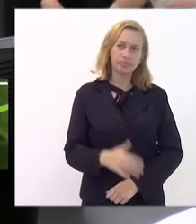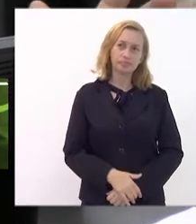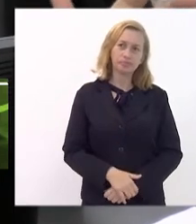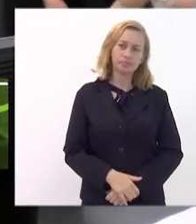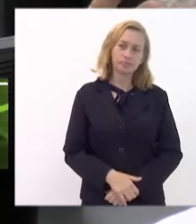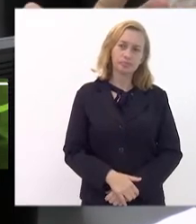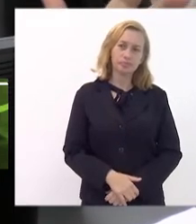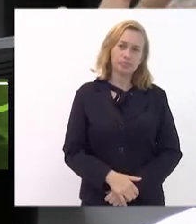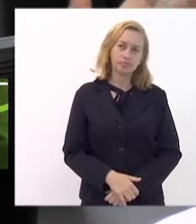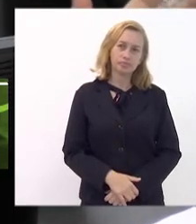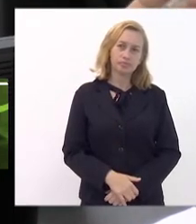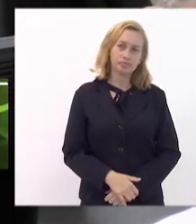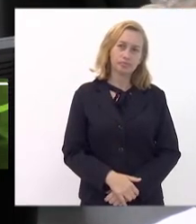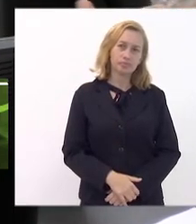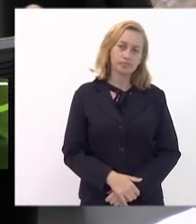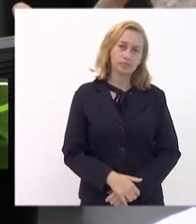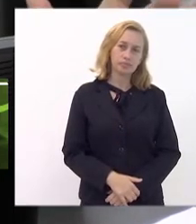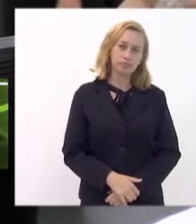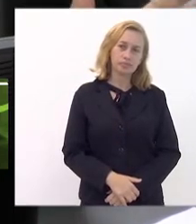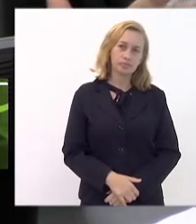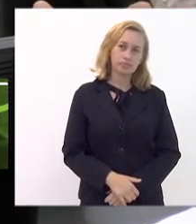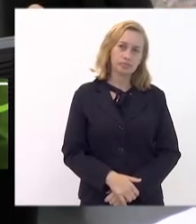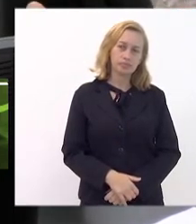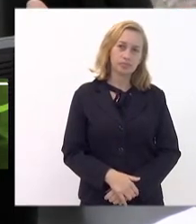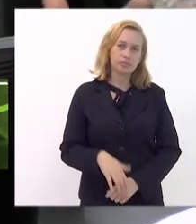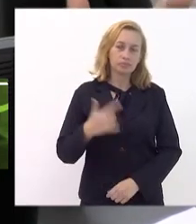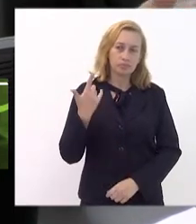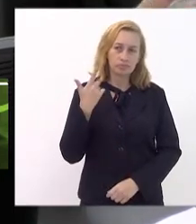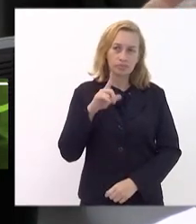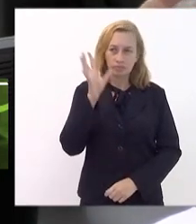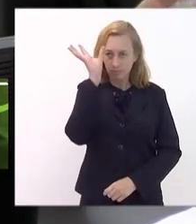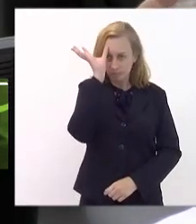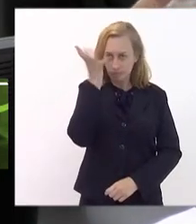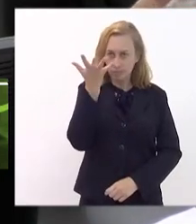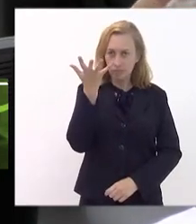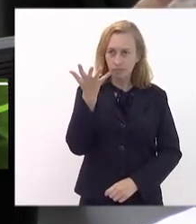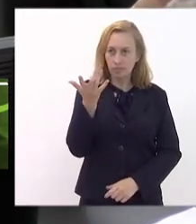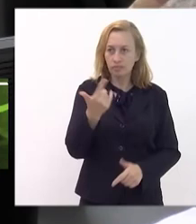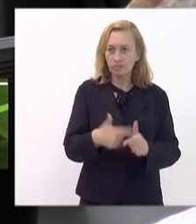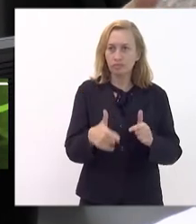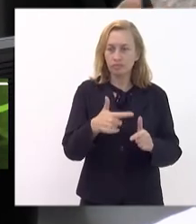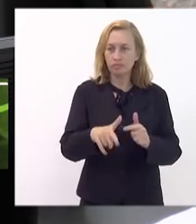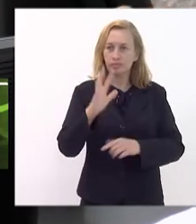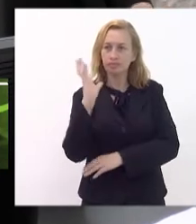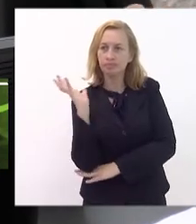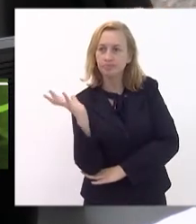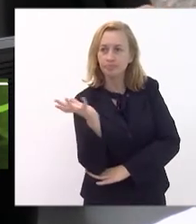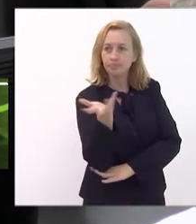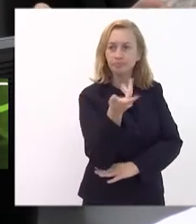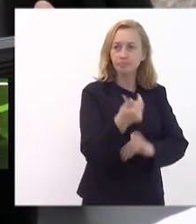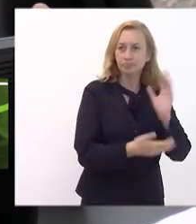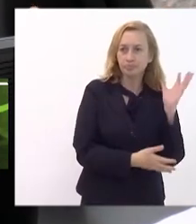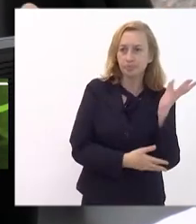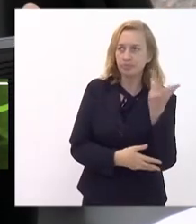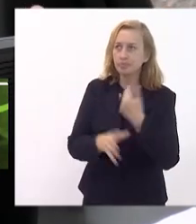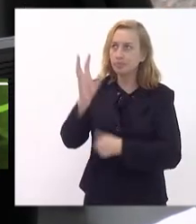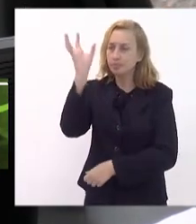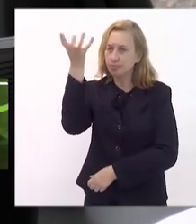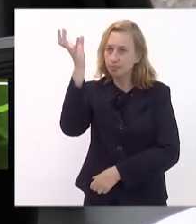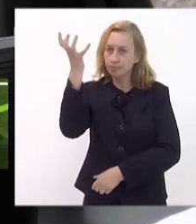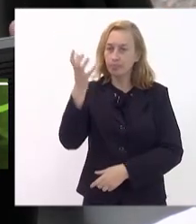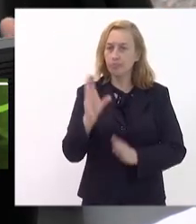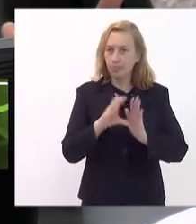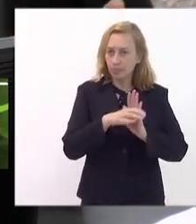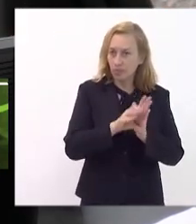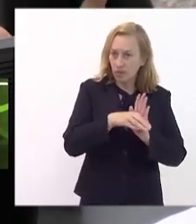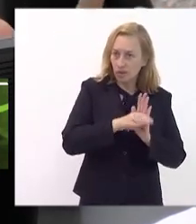tudo que de pior virá, do seu ponto de vista das tragédias ambientais? Né, a gente ficou com a de revisão de